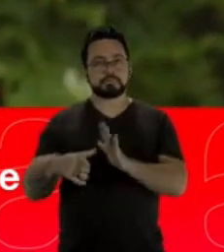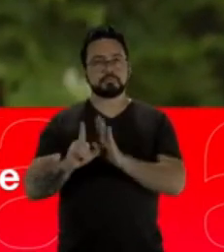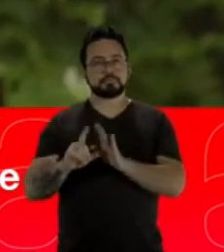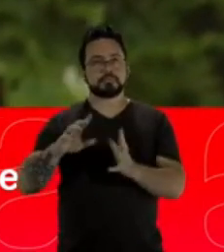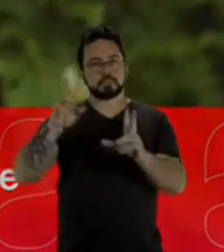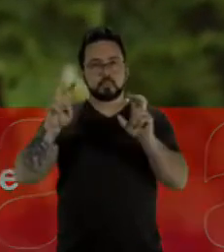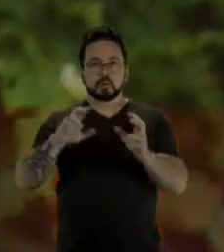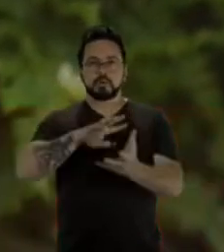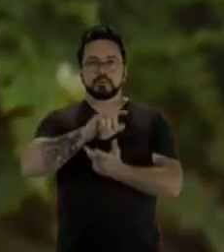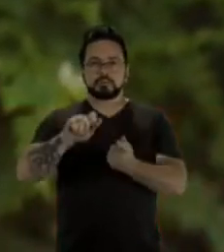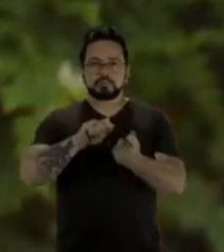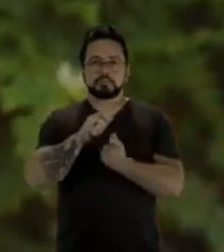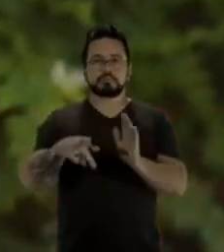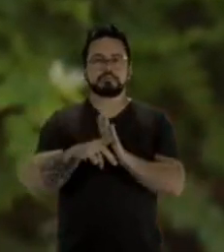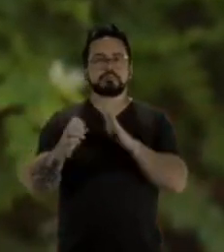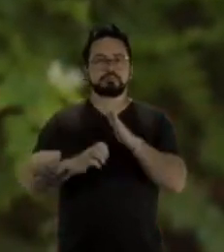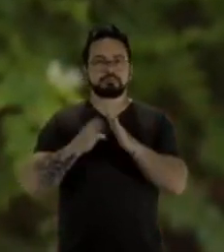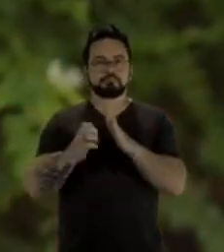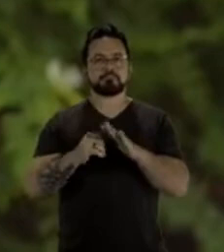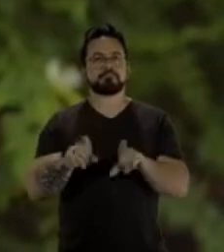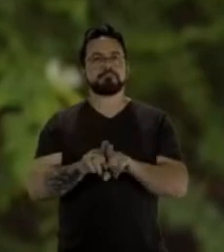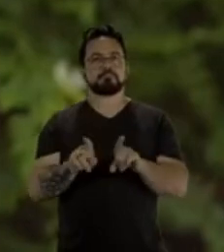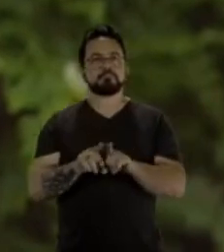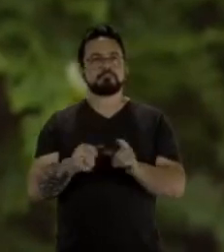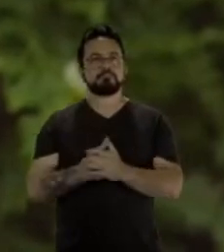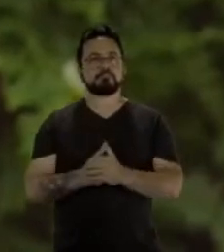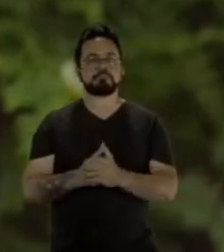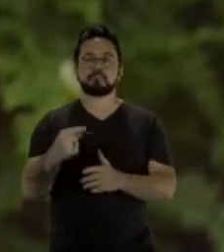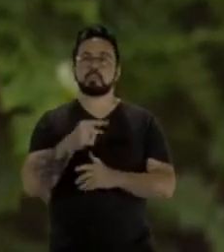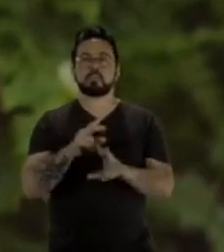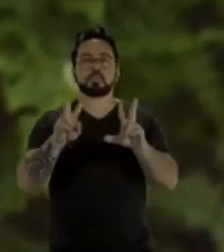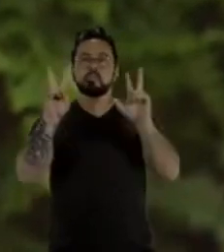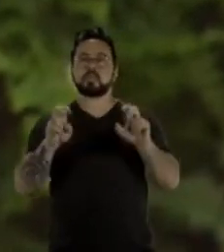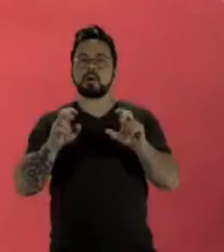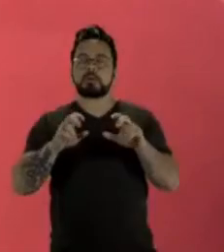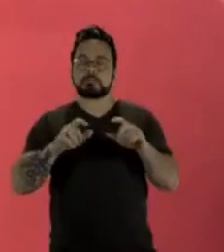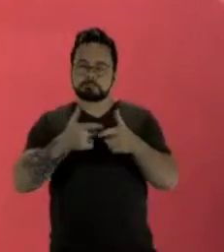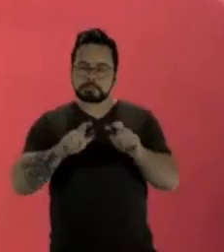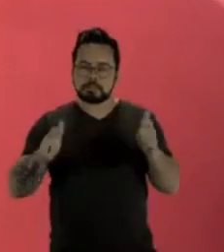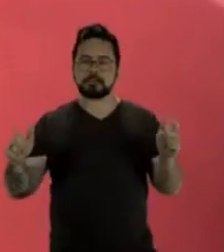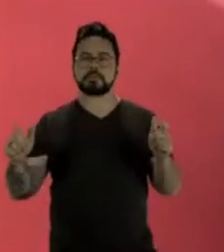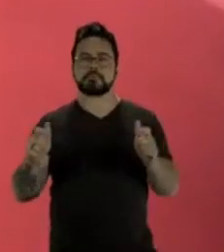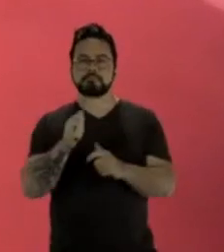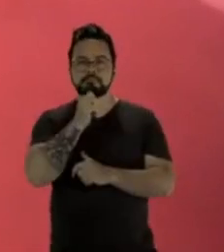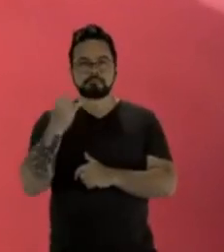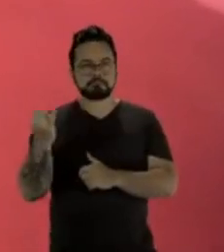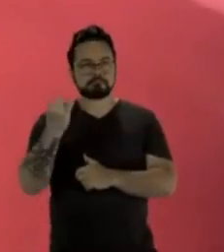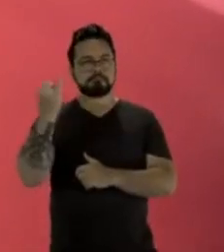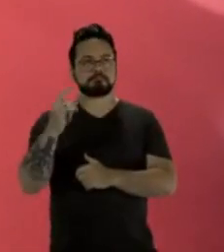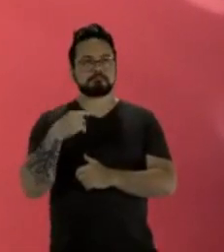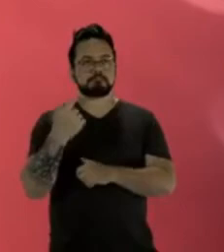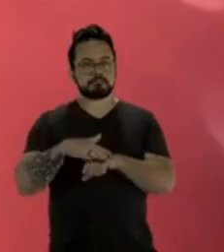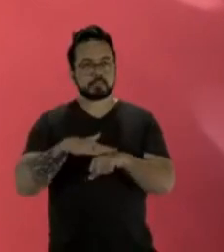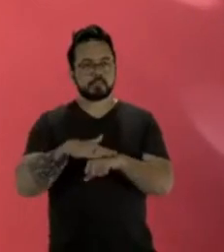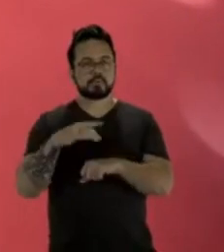sobre sustentabilidade corporativa, sobre, enfim. Esse assunto é muito, muito amplo, né? E é muito importante, é isso que a gente